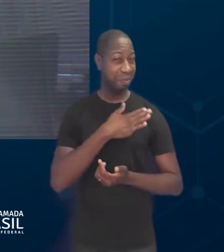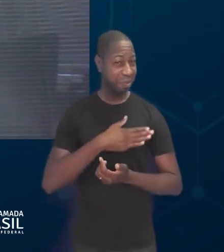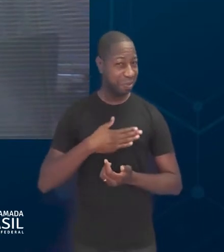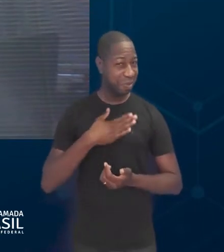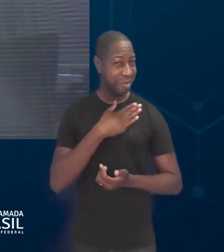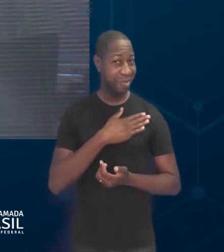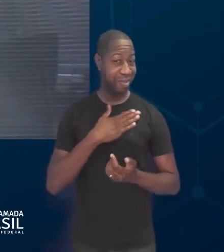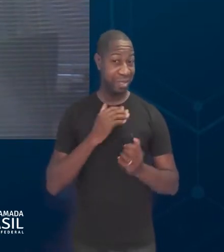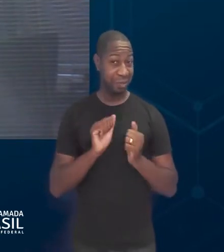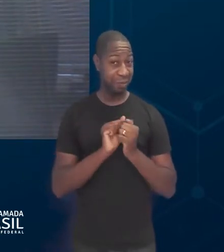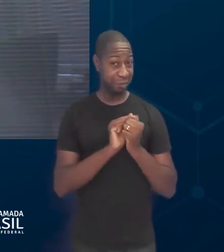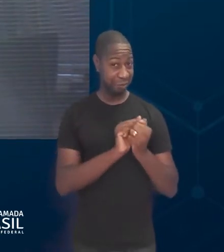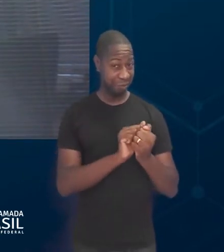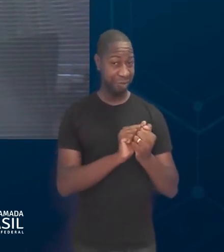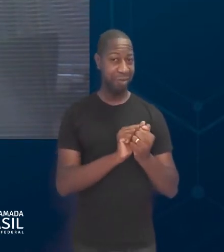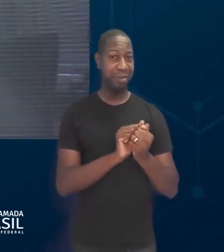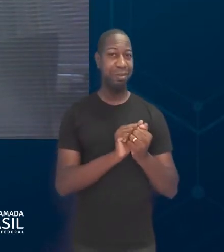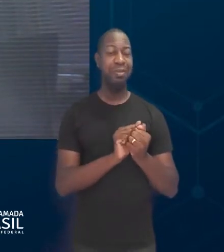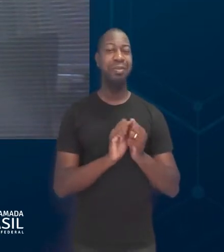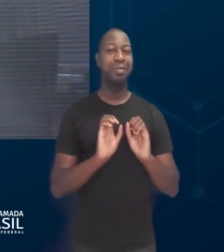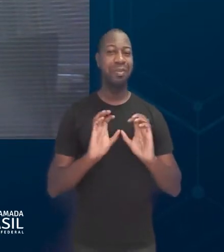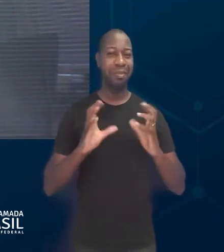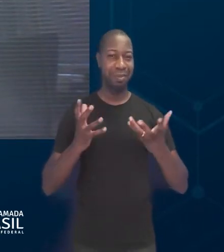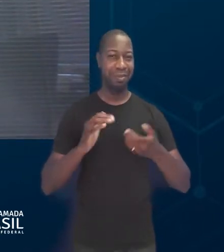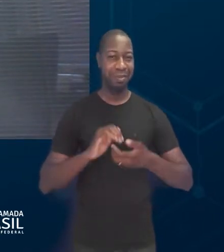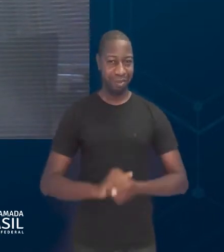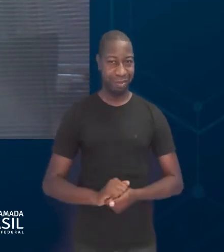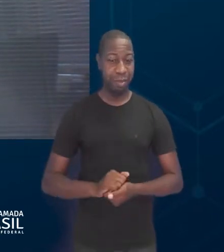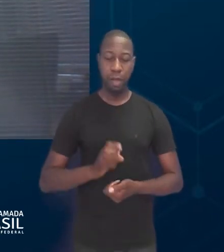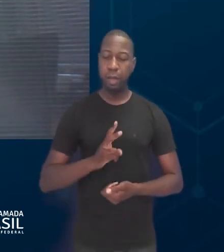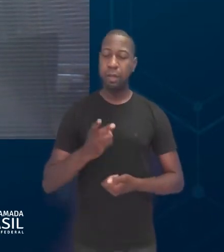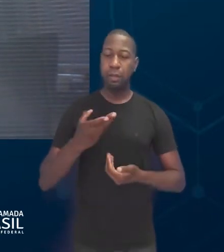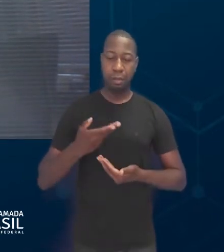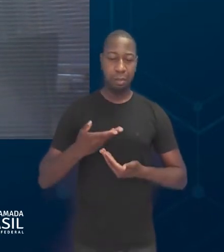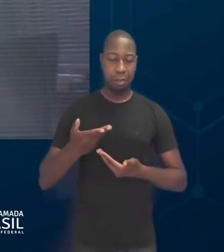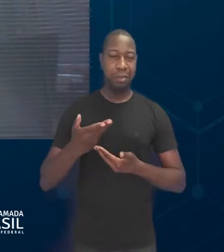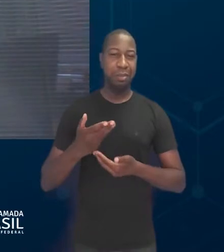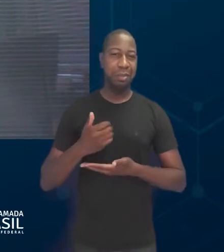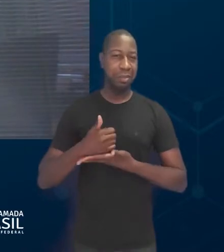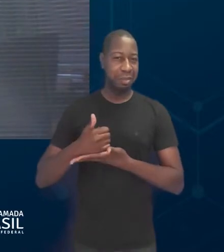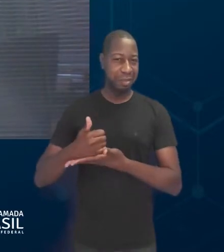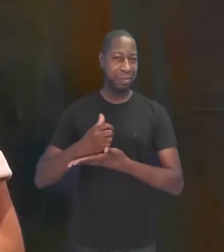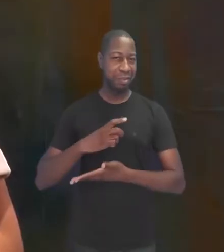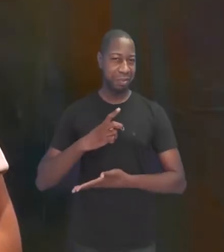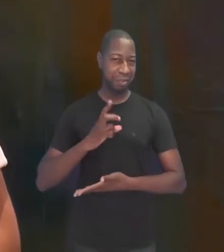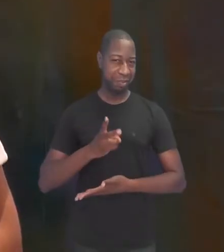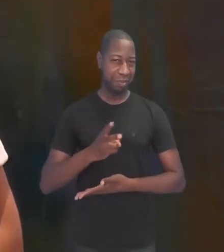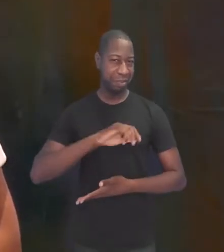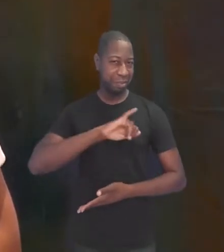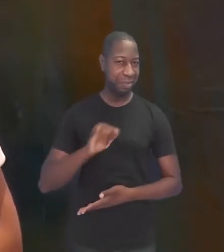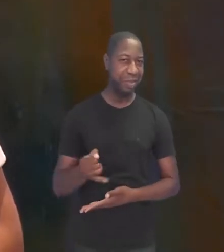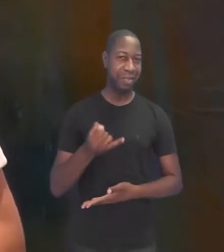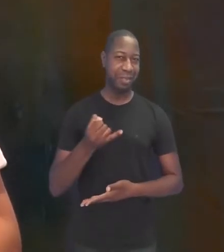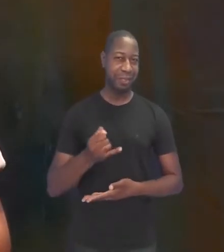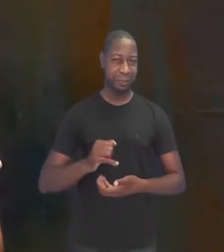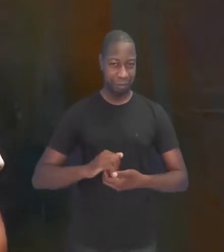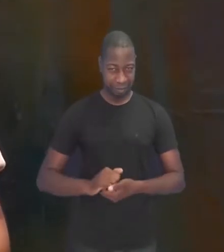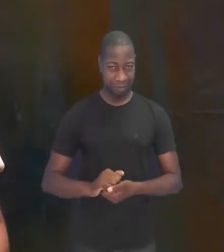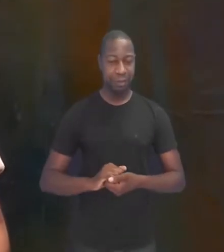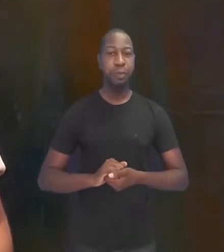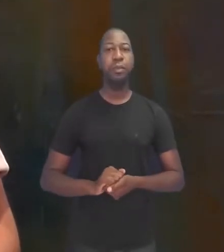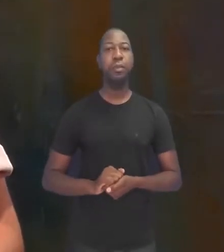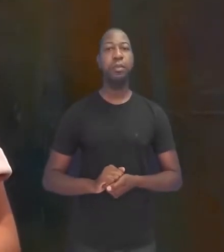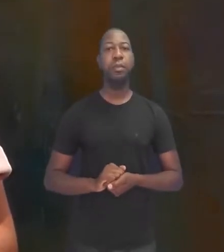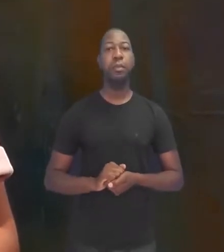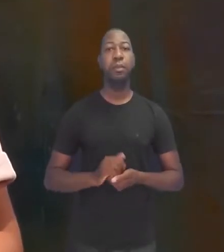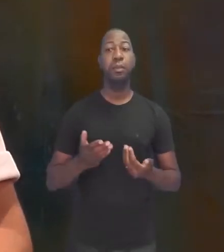Ônibus está apoiando este evento. Contem conosco e aproveitem. E para finalizar, com a